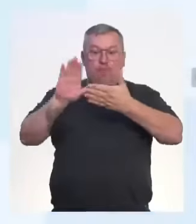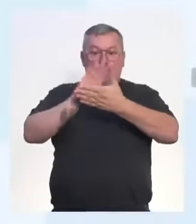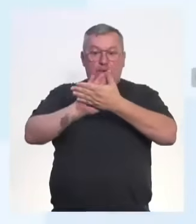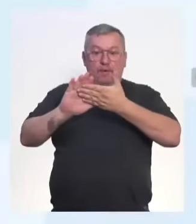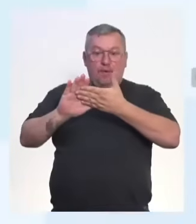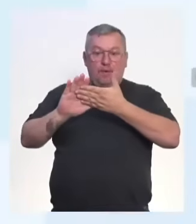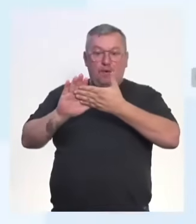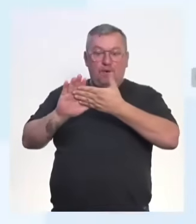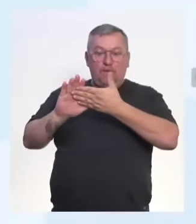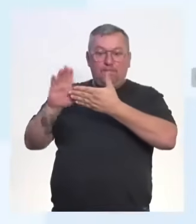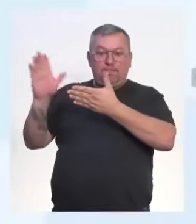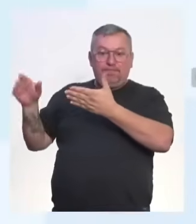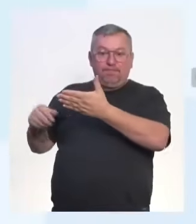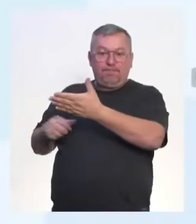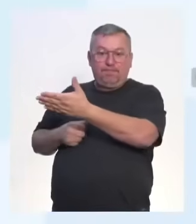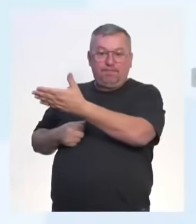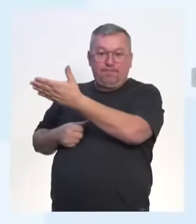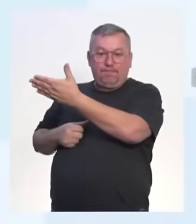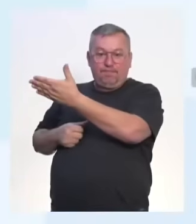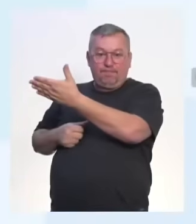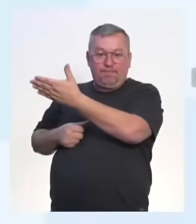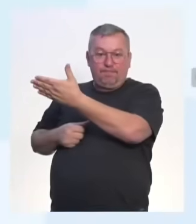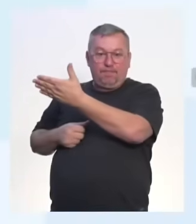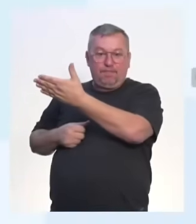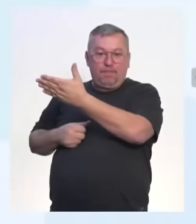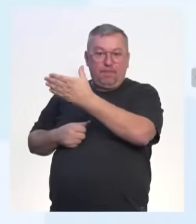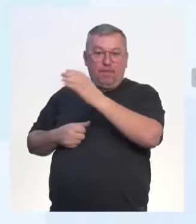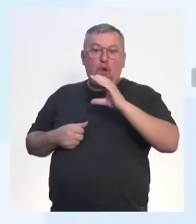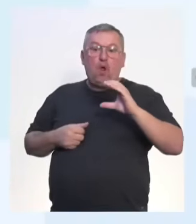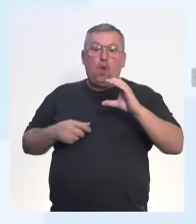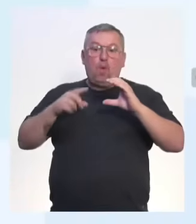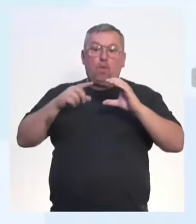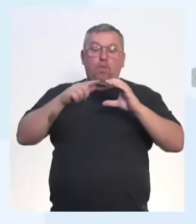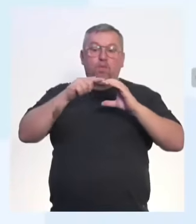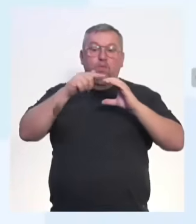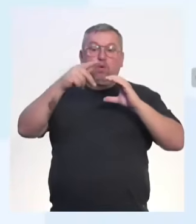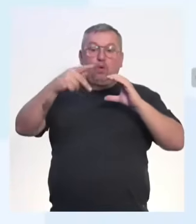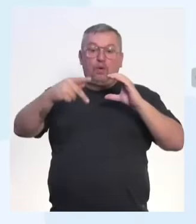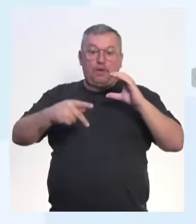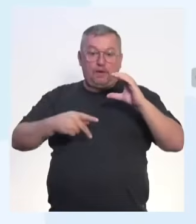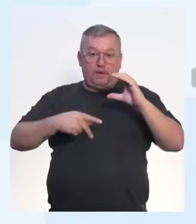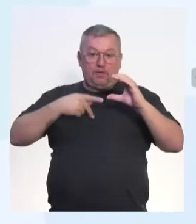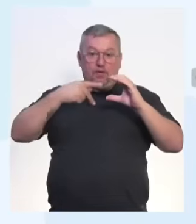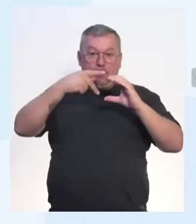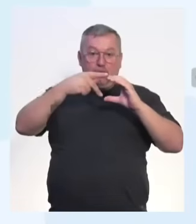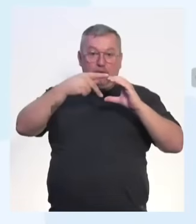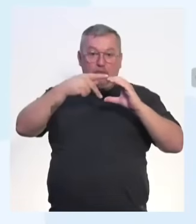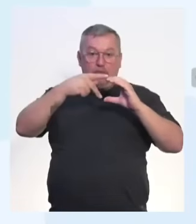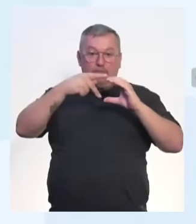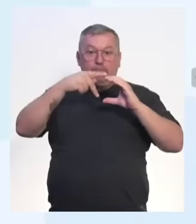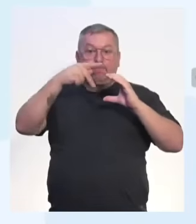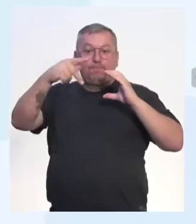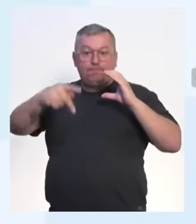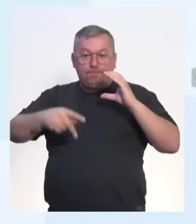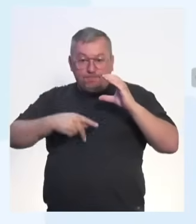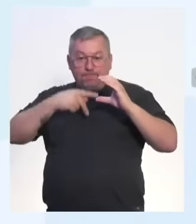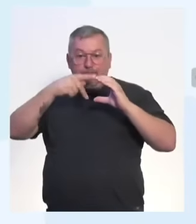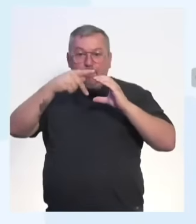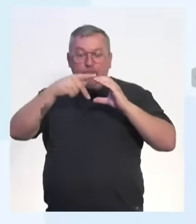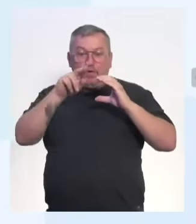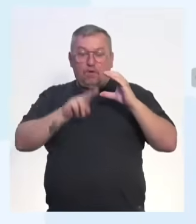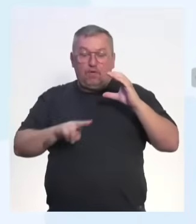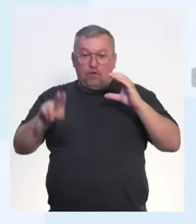vai aparecer aí para vocês. Que é o seguinte, então, poliedros são sólidos geométricos, né? É uma classificação que a gente